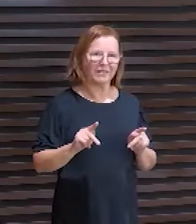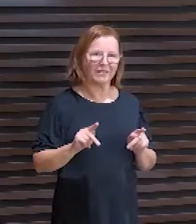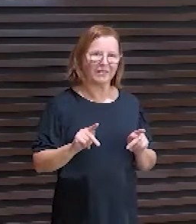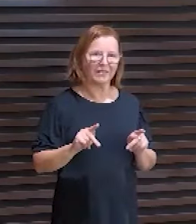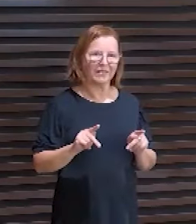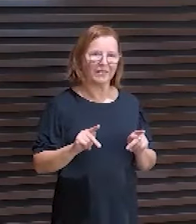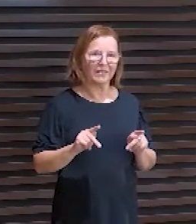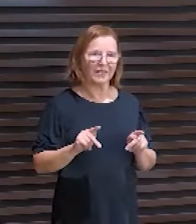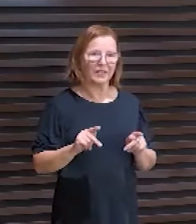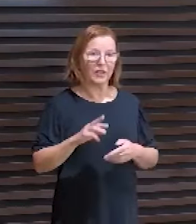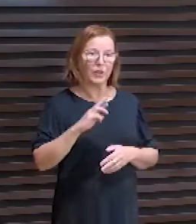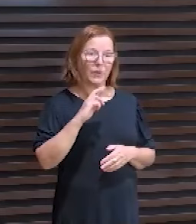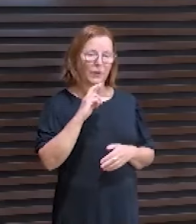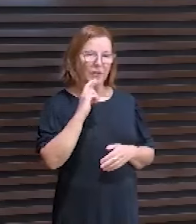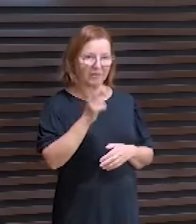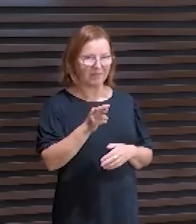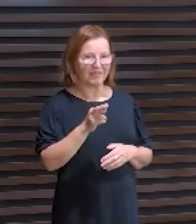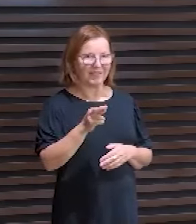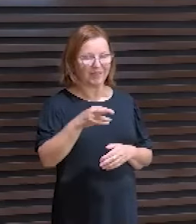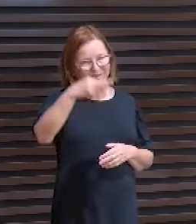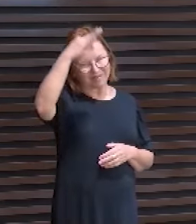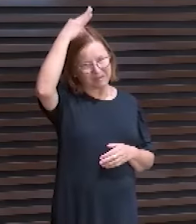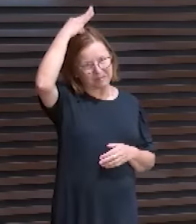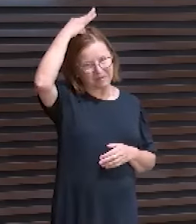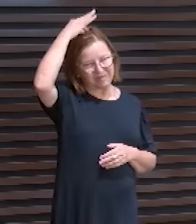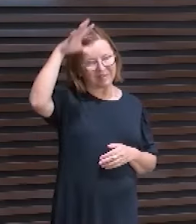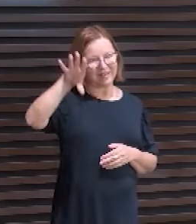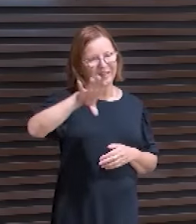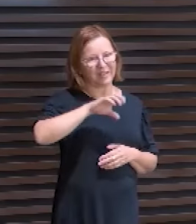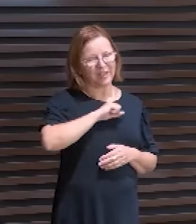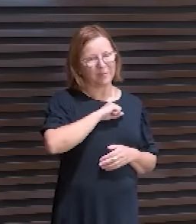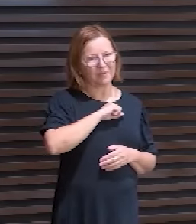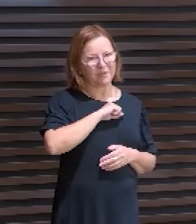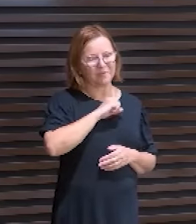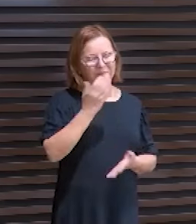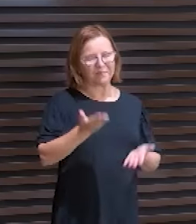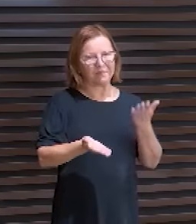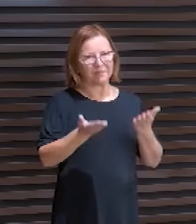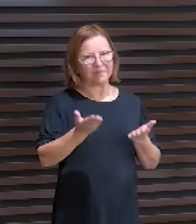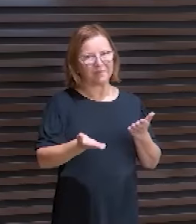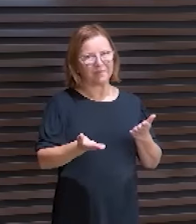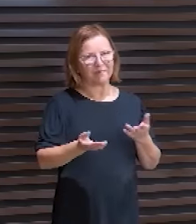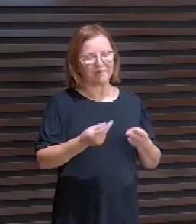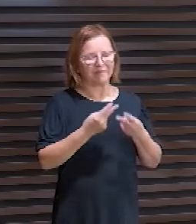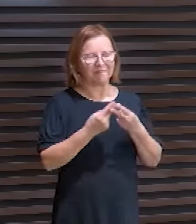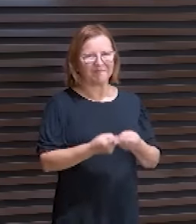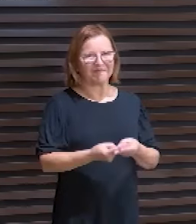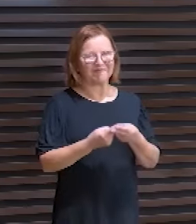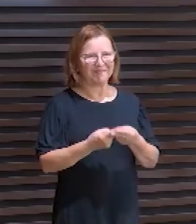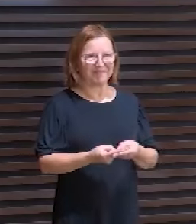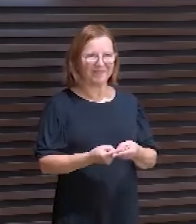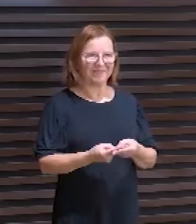do espírito amor temperança longanimidade